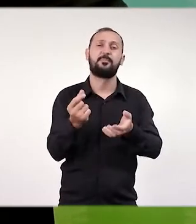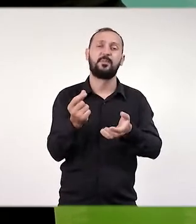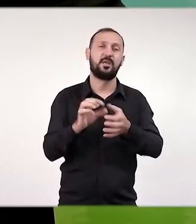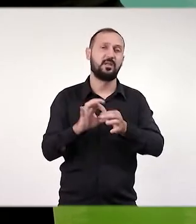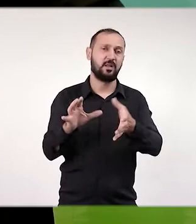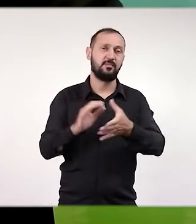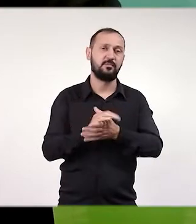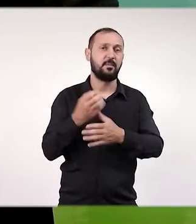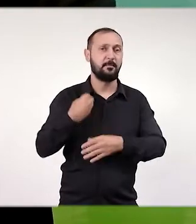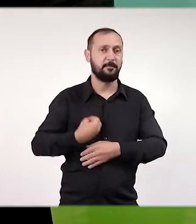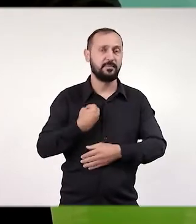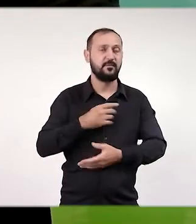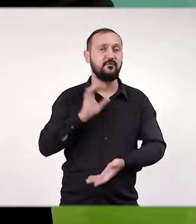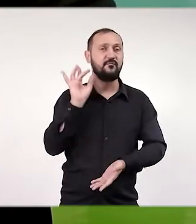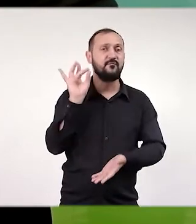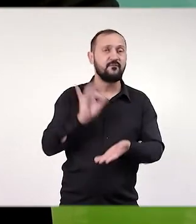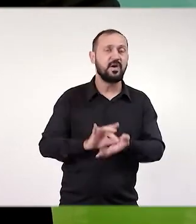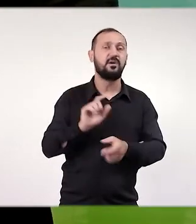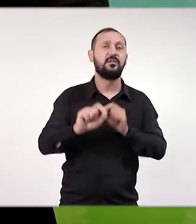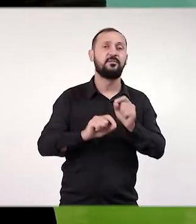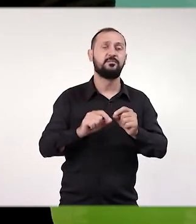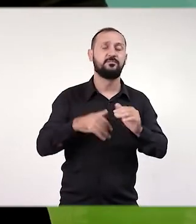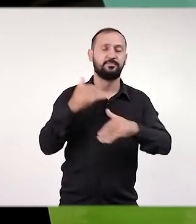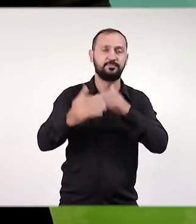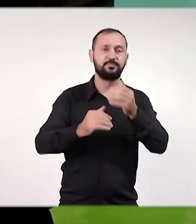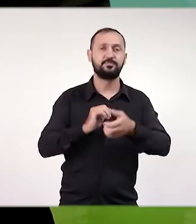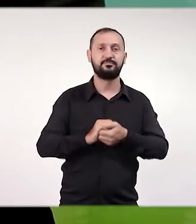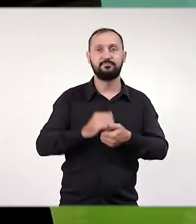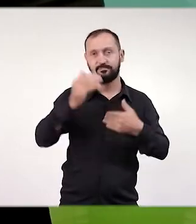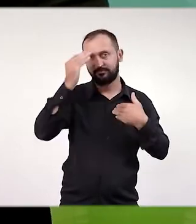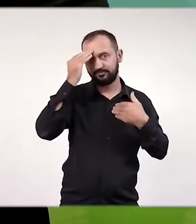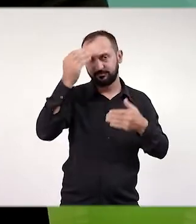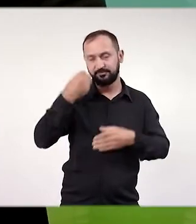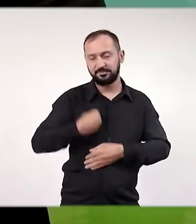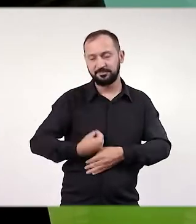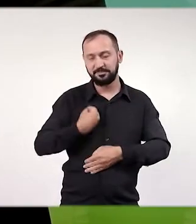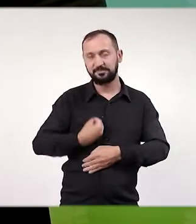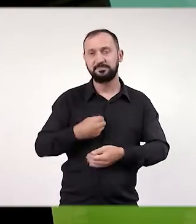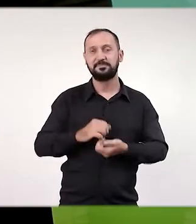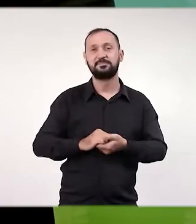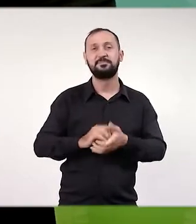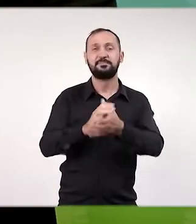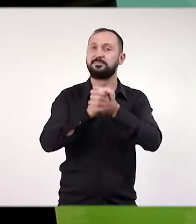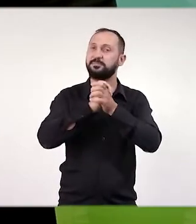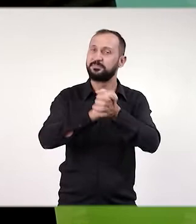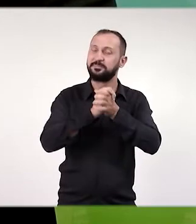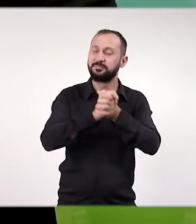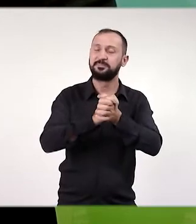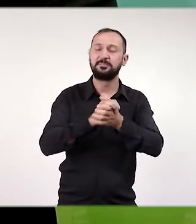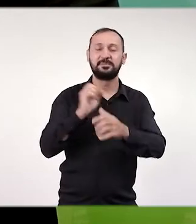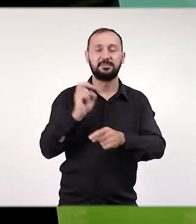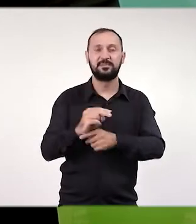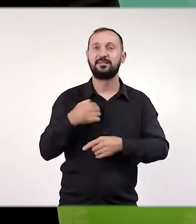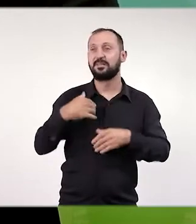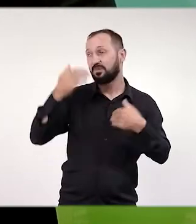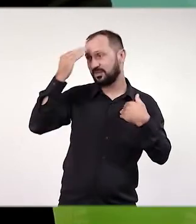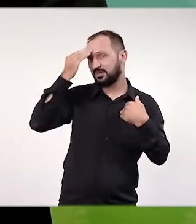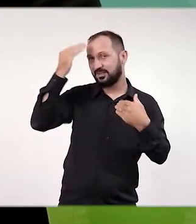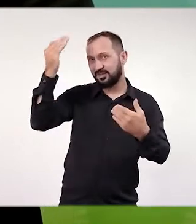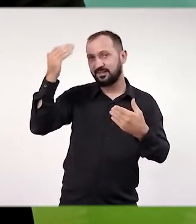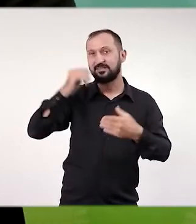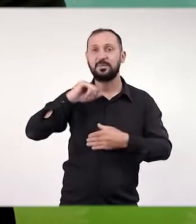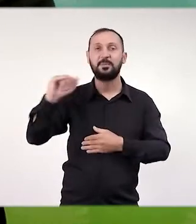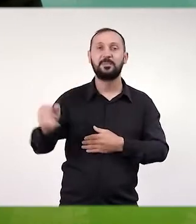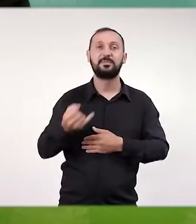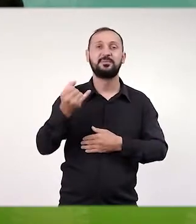sair. Com isso, eu acho que agora, uma participação mais efetiva, a gente consegue avançar muito. Obrigada pela sua participação, deputado. Parabéns aí pelo cargo. Muito